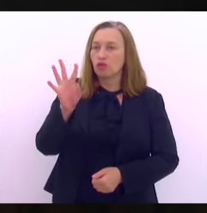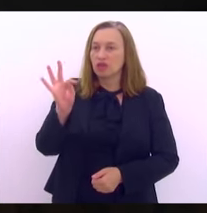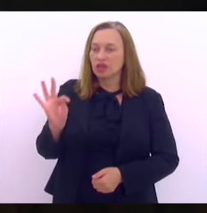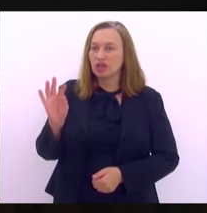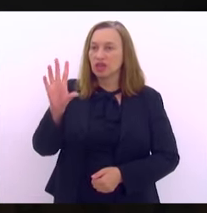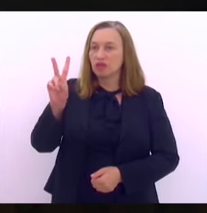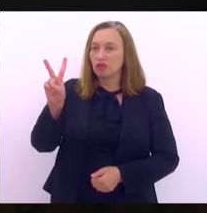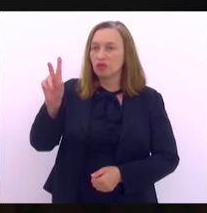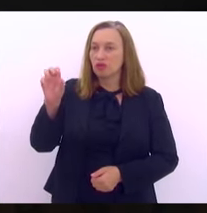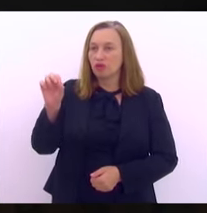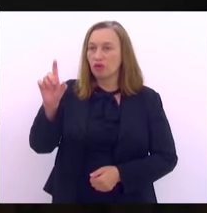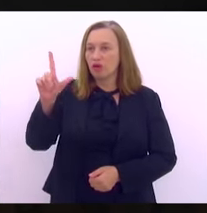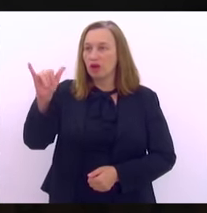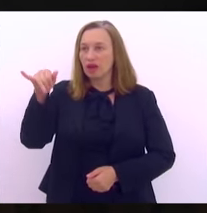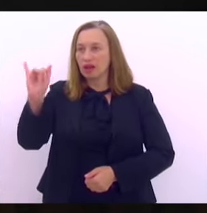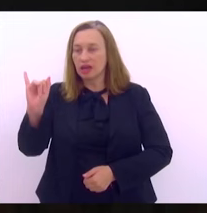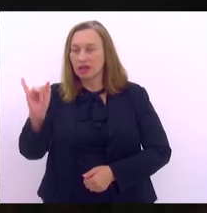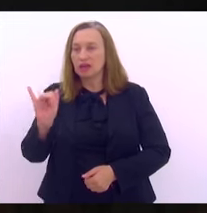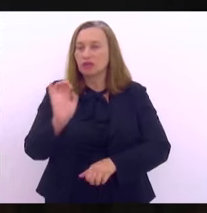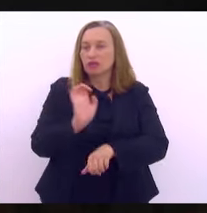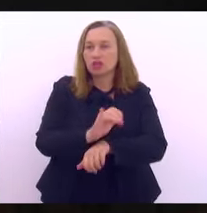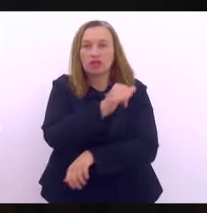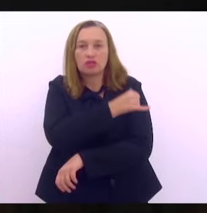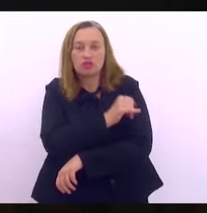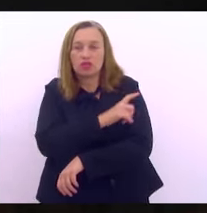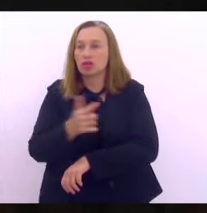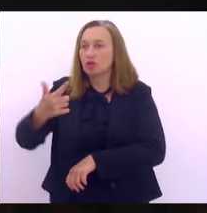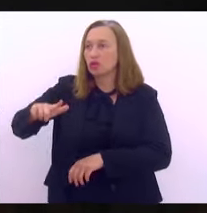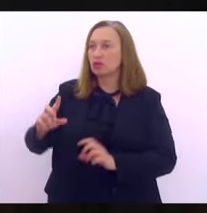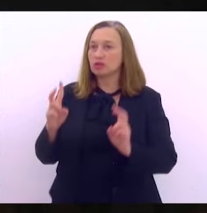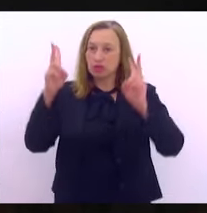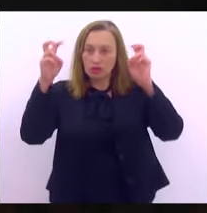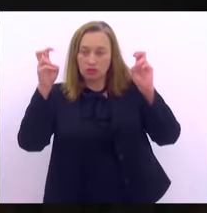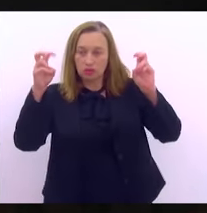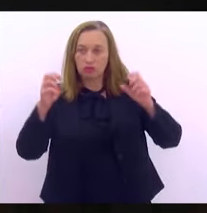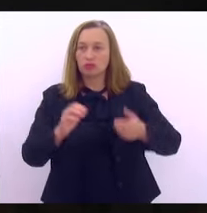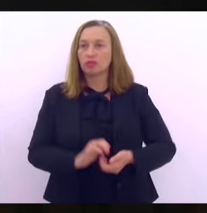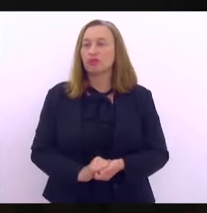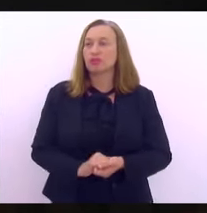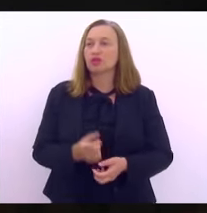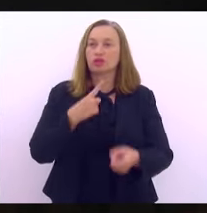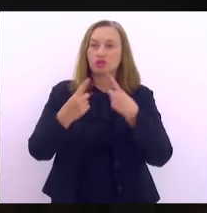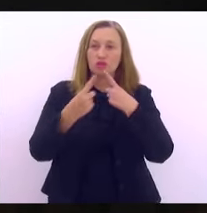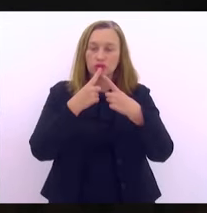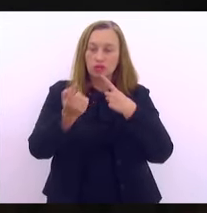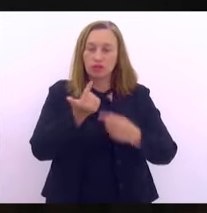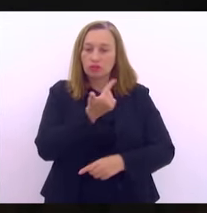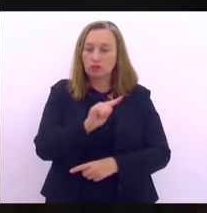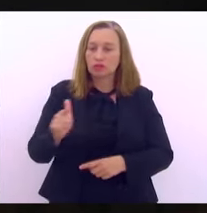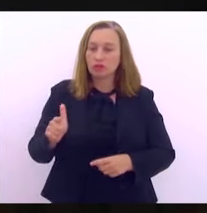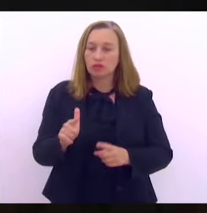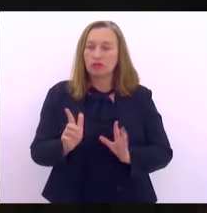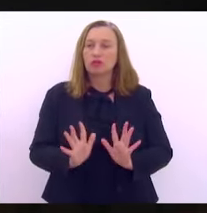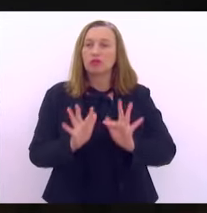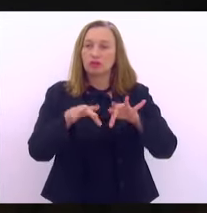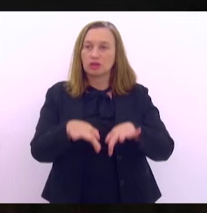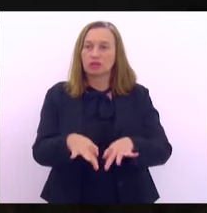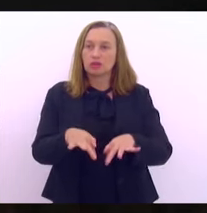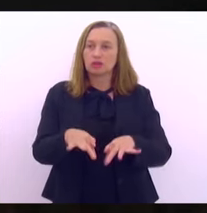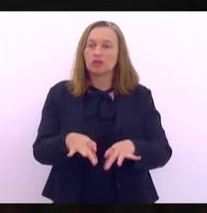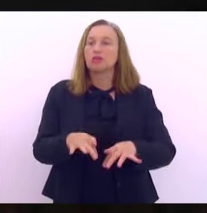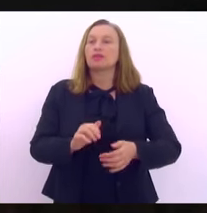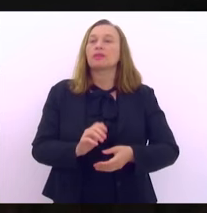no estado do Rio de Janeiro e dá outras providências. Em discussão, não havendo quem queira discutir, encerrada a